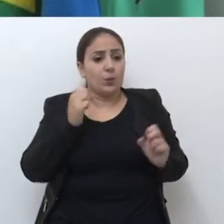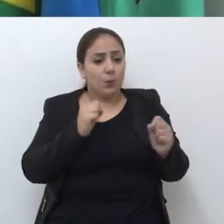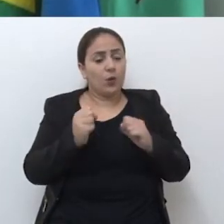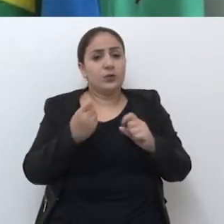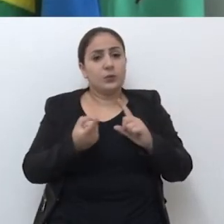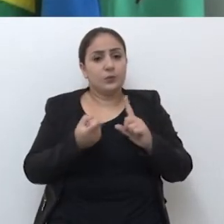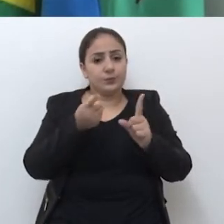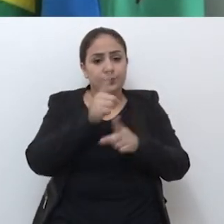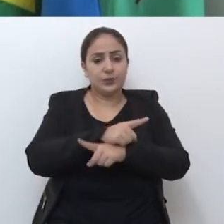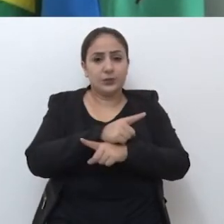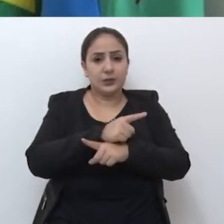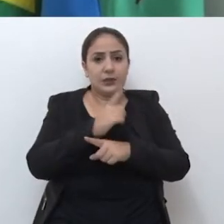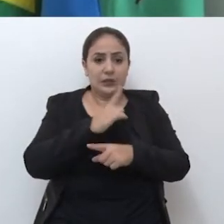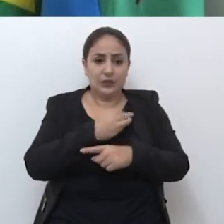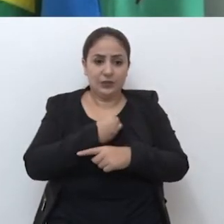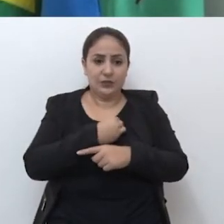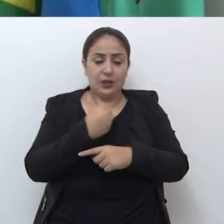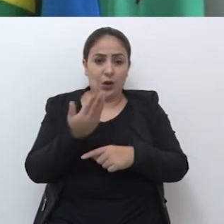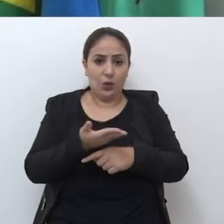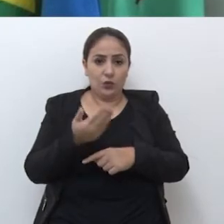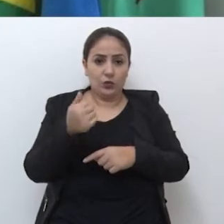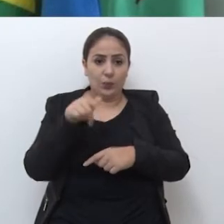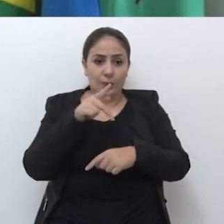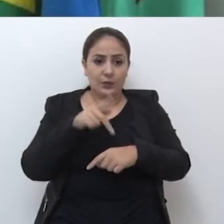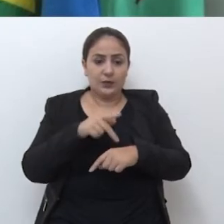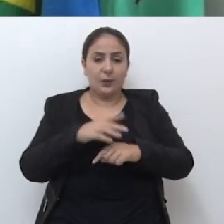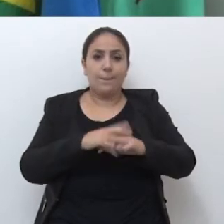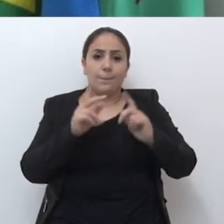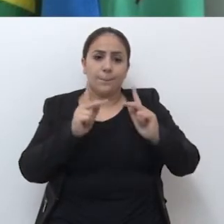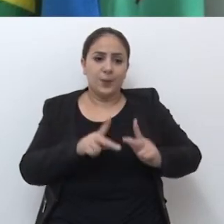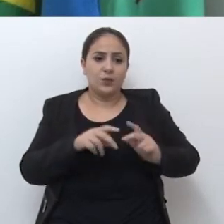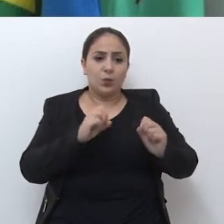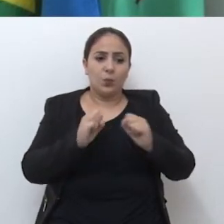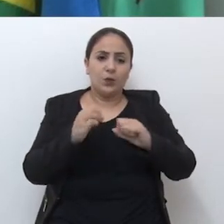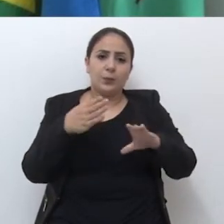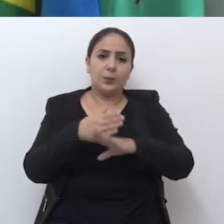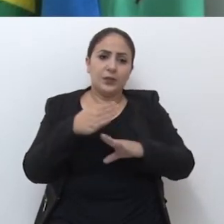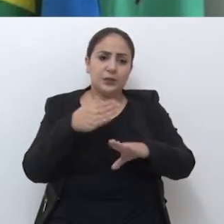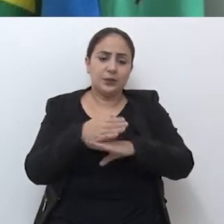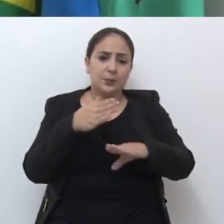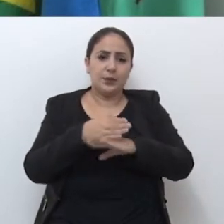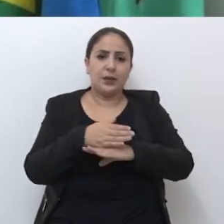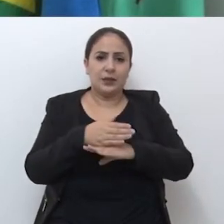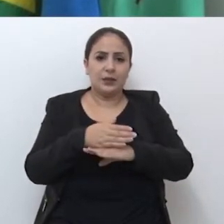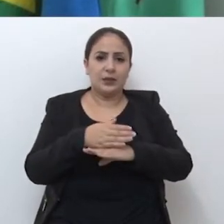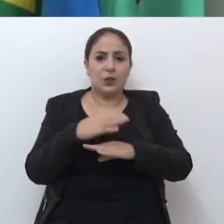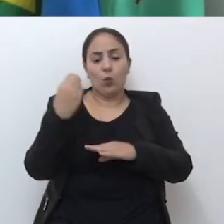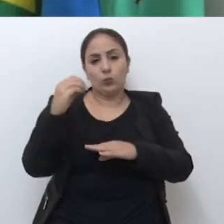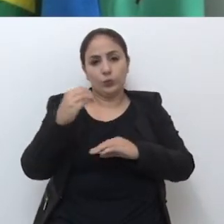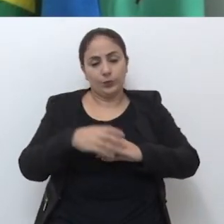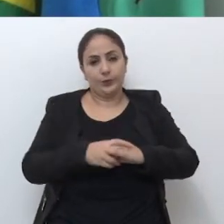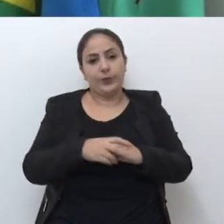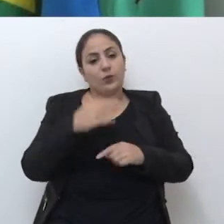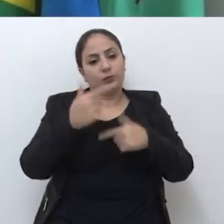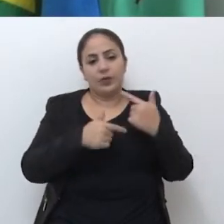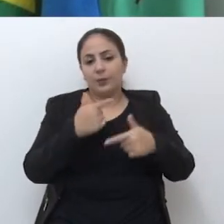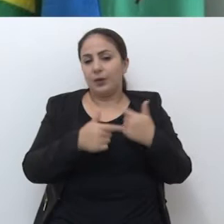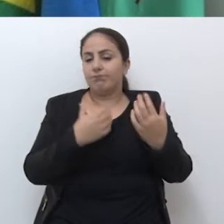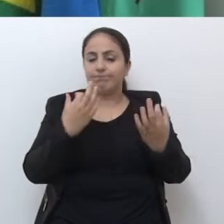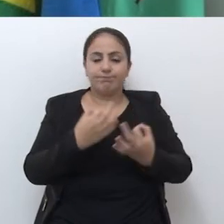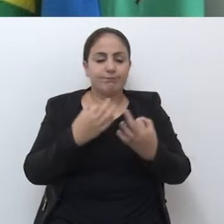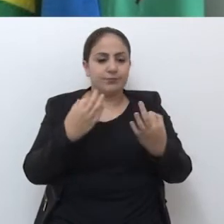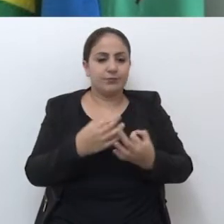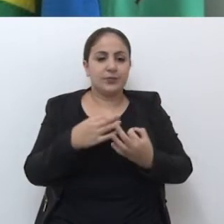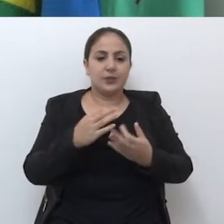que podem reverter a situação que estamos vivendo hoje nesse país e pessoas novas que poderão participar da eleição agora em outubro. Então, é um